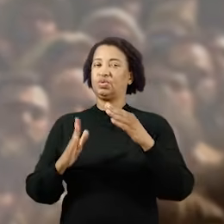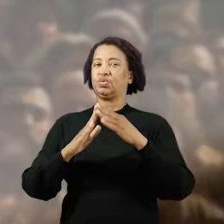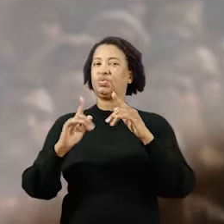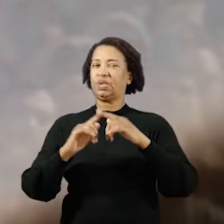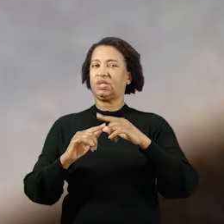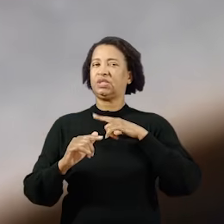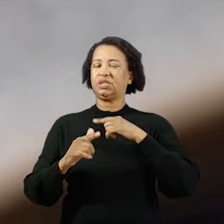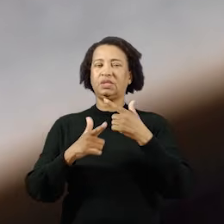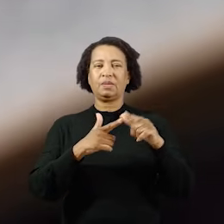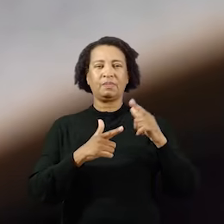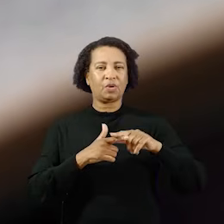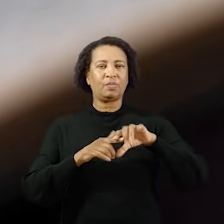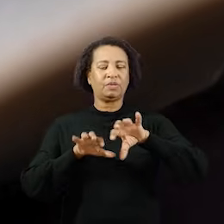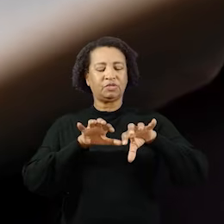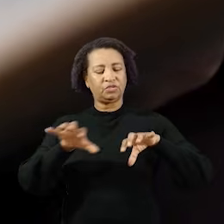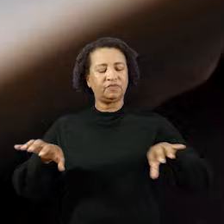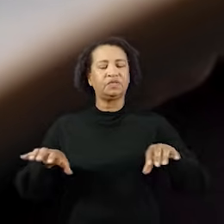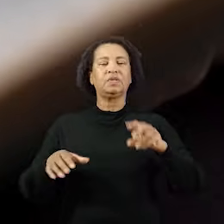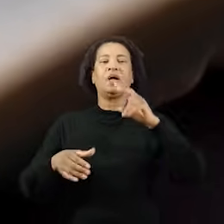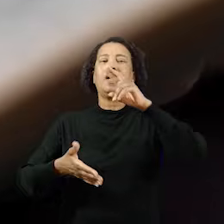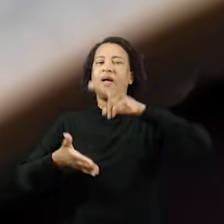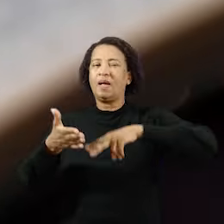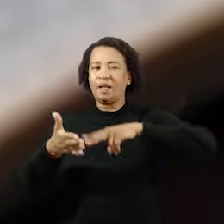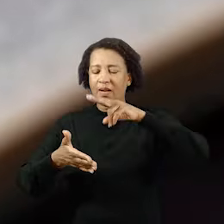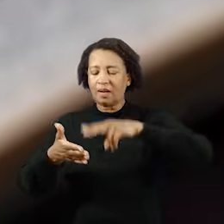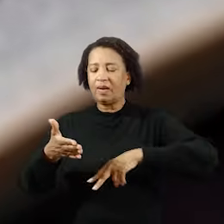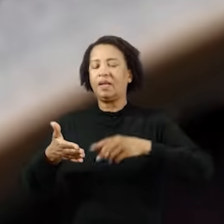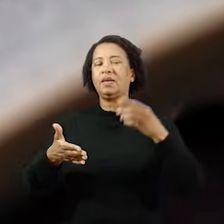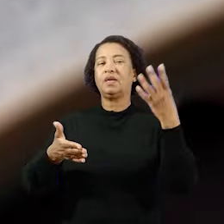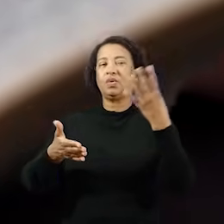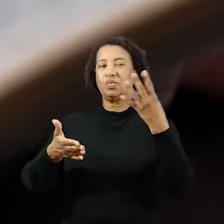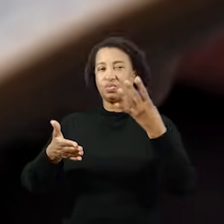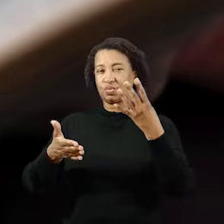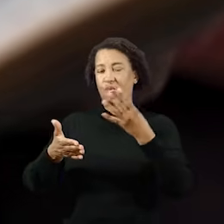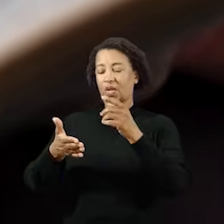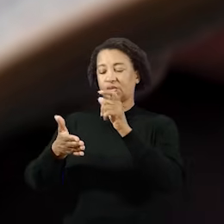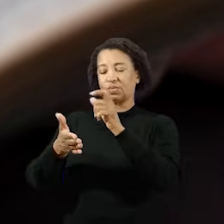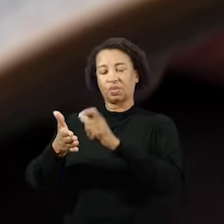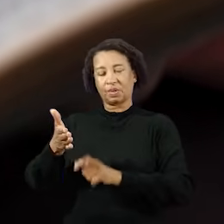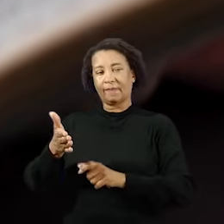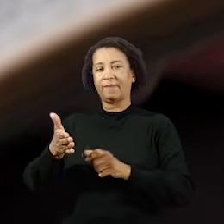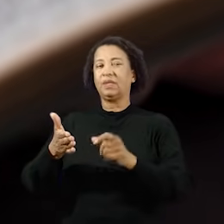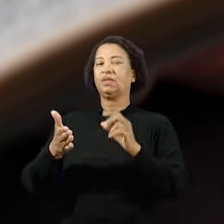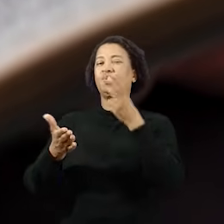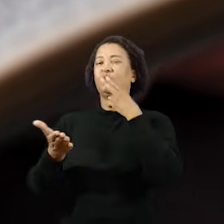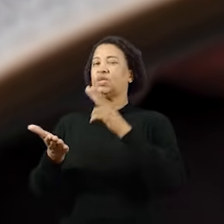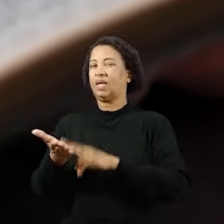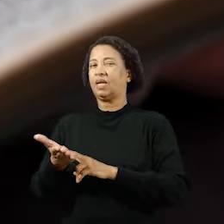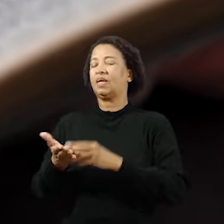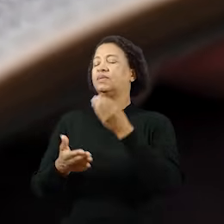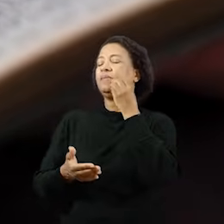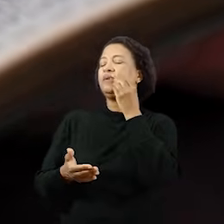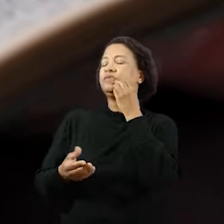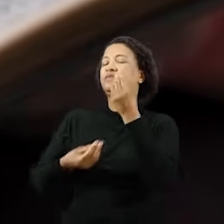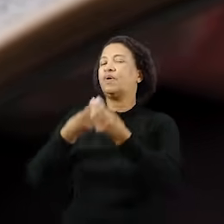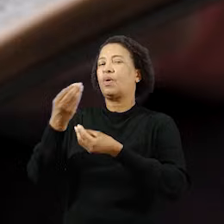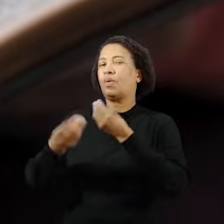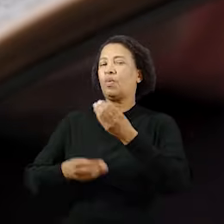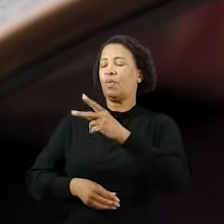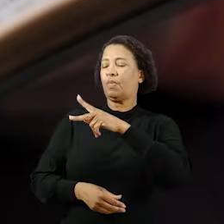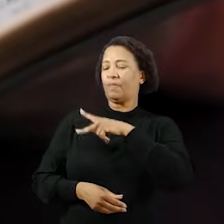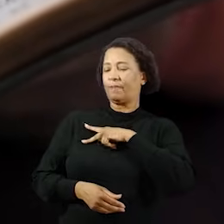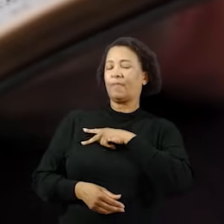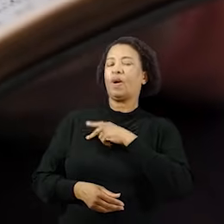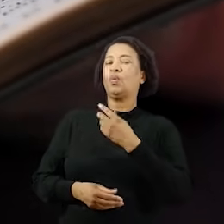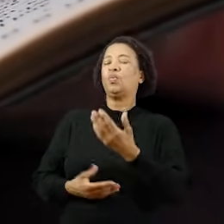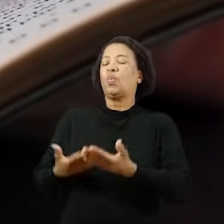leia atentamente os 4 primeiros capítulos desta carta e veja como este apóstolo pastor tratou do problema numa